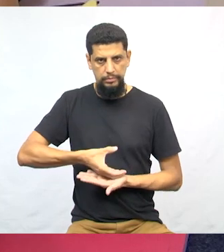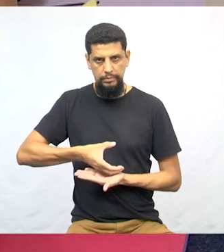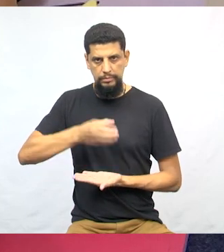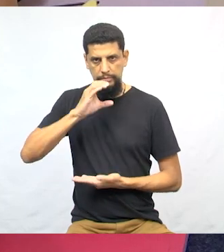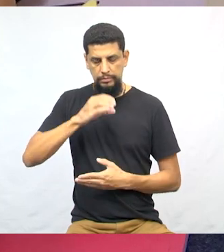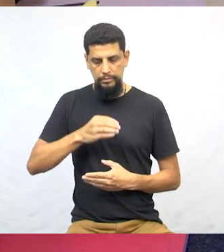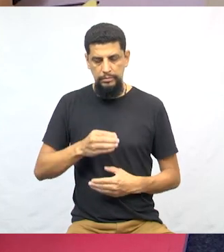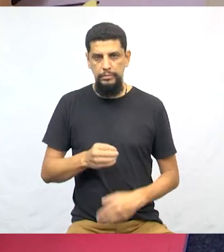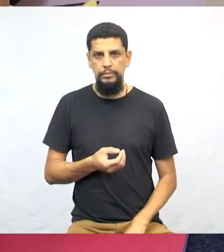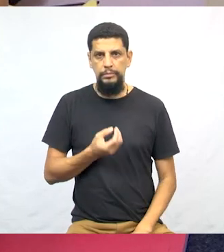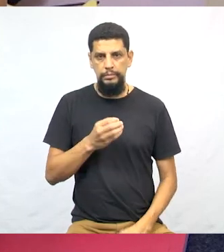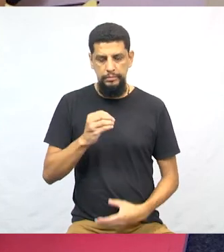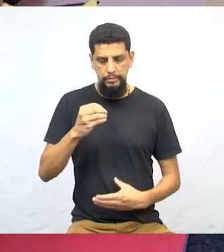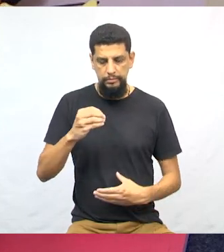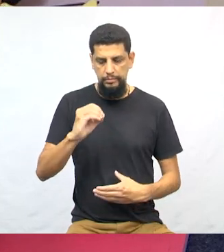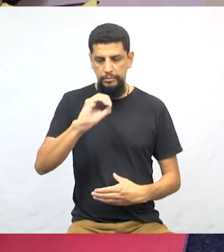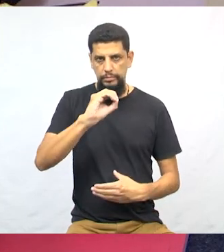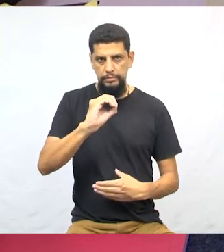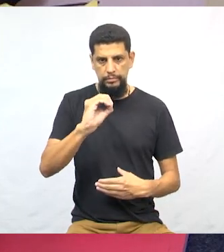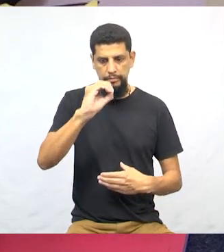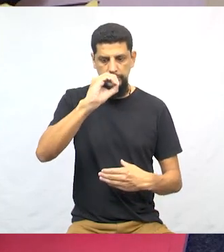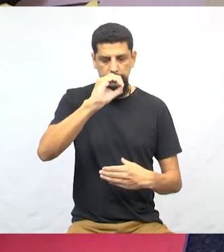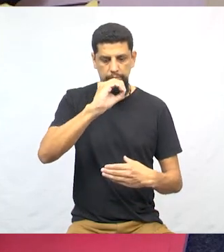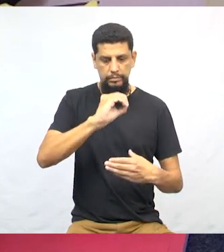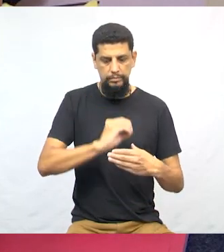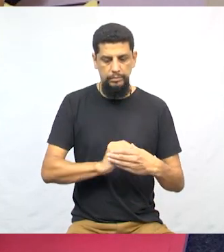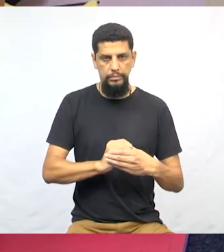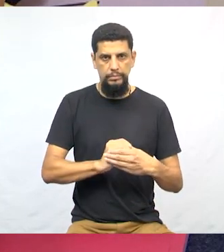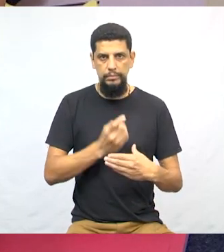com uma bolinha vermelha.